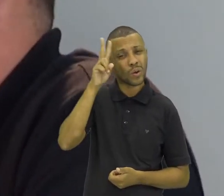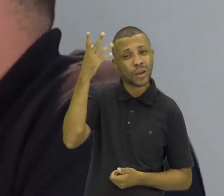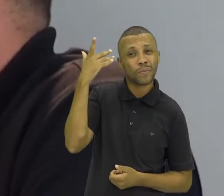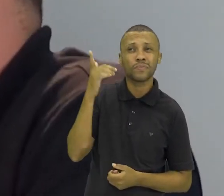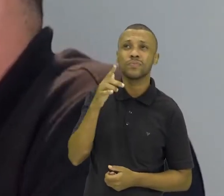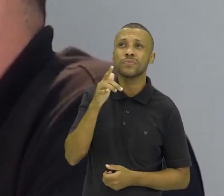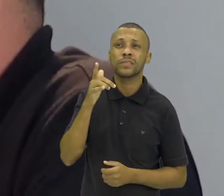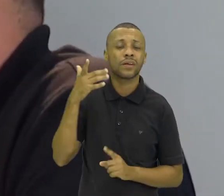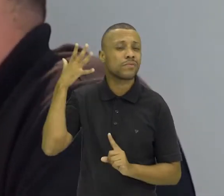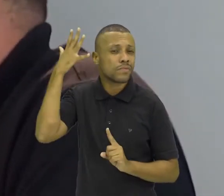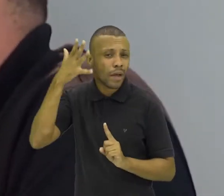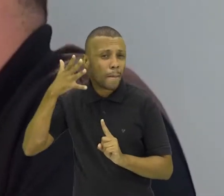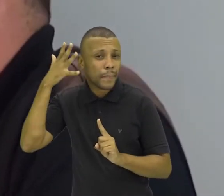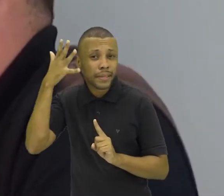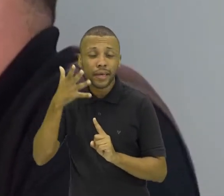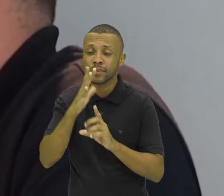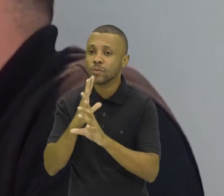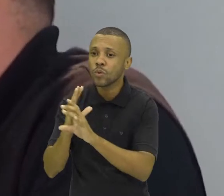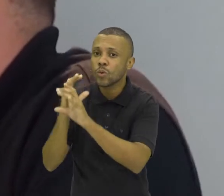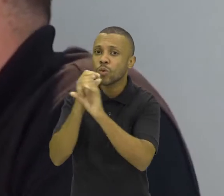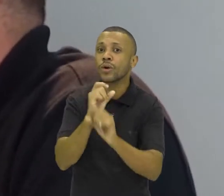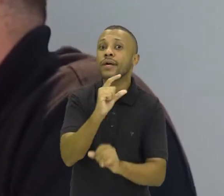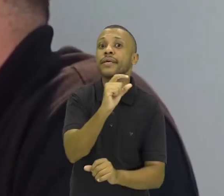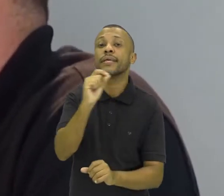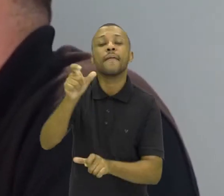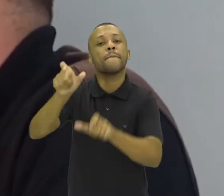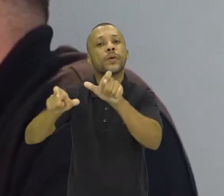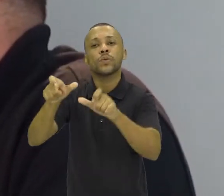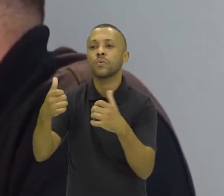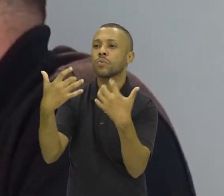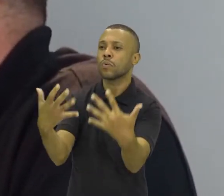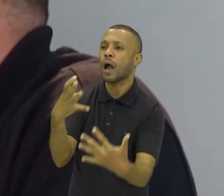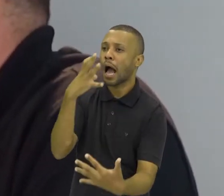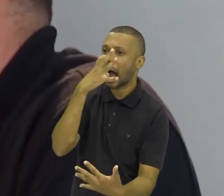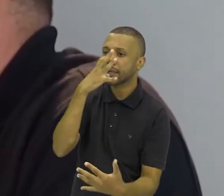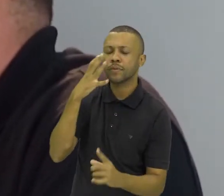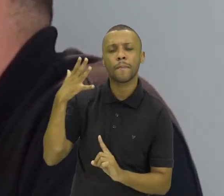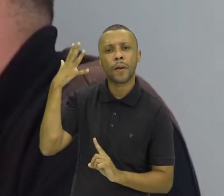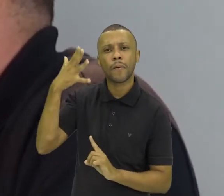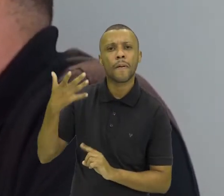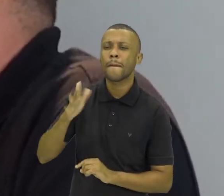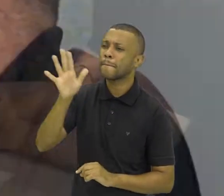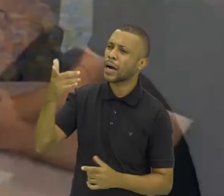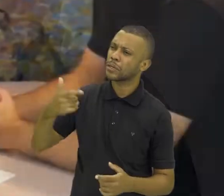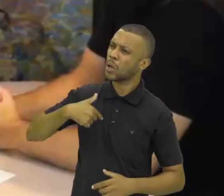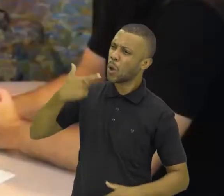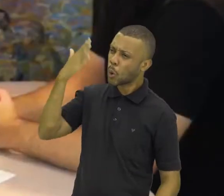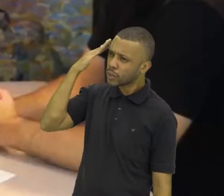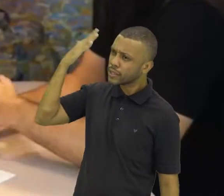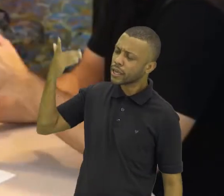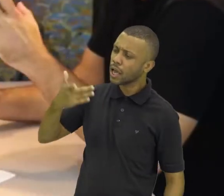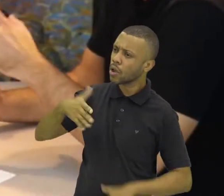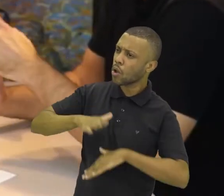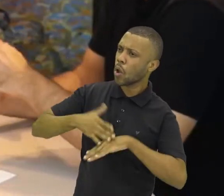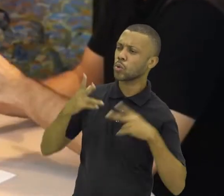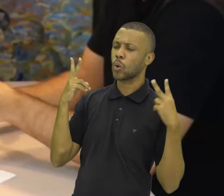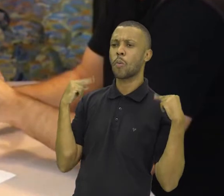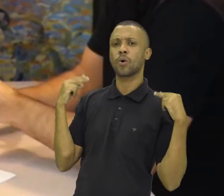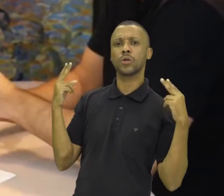Uma palestra de, sei lá, umas 100 pessoas ali participando, nem metade levanta a mão. Tipo, Eu nem dirijo. como se tivesse